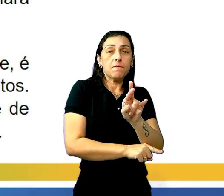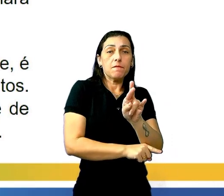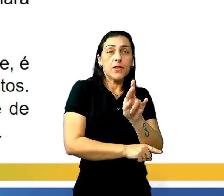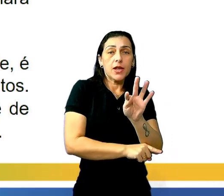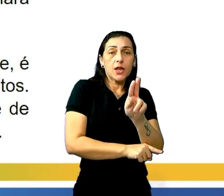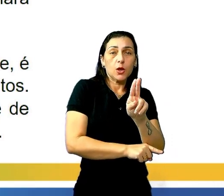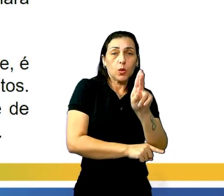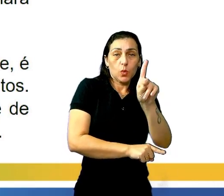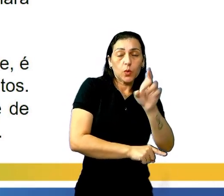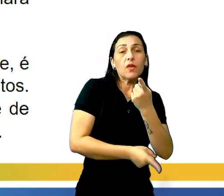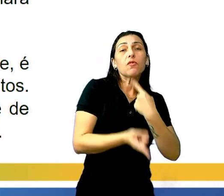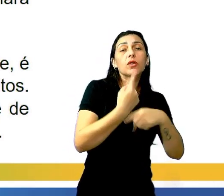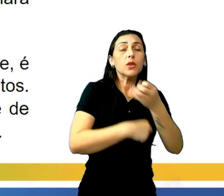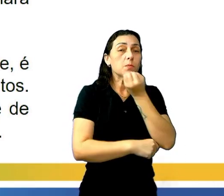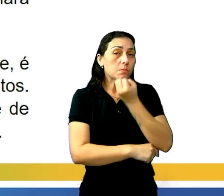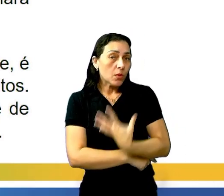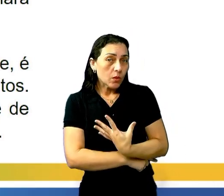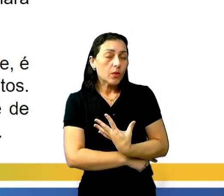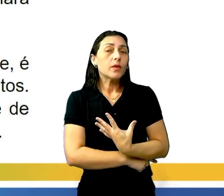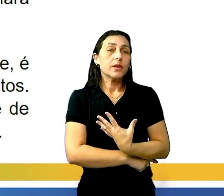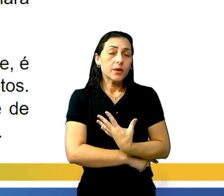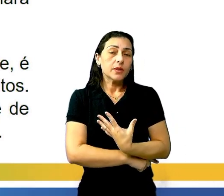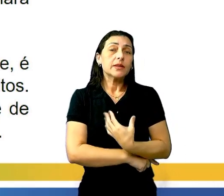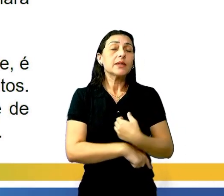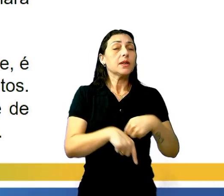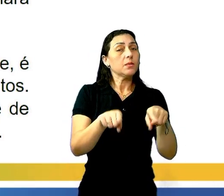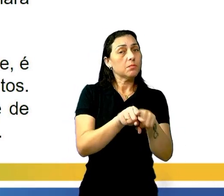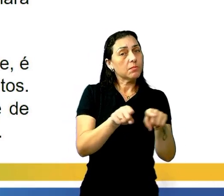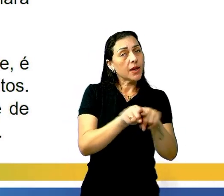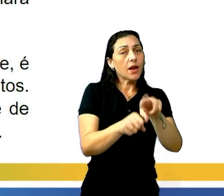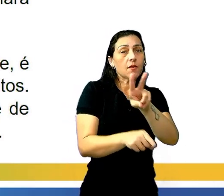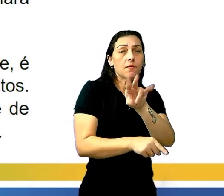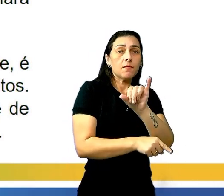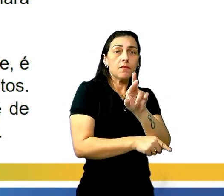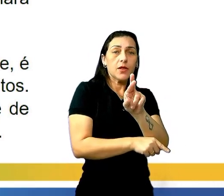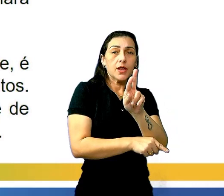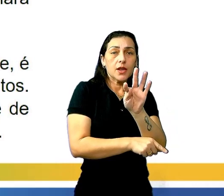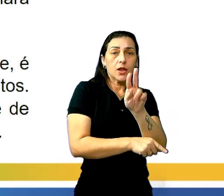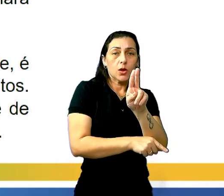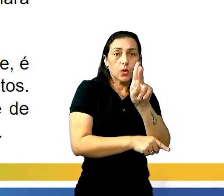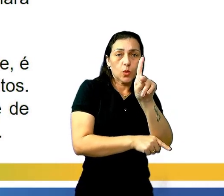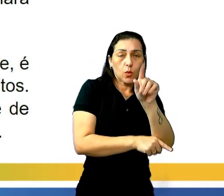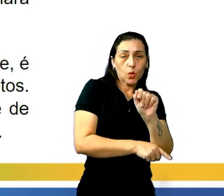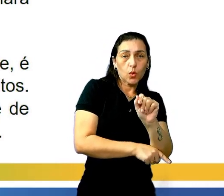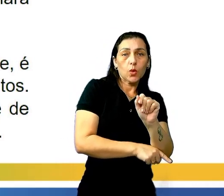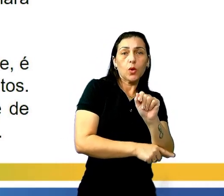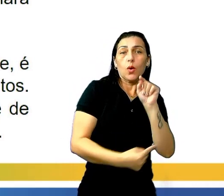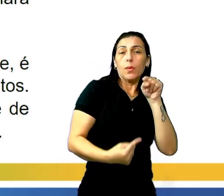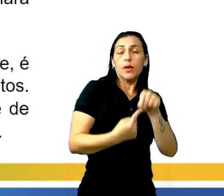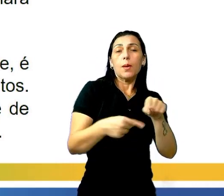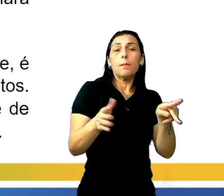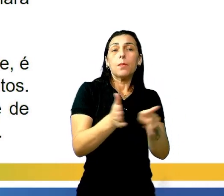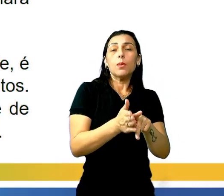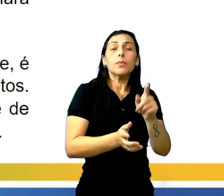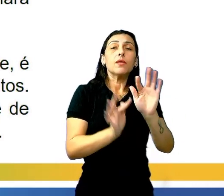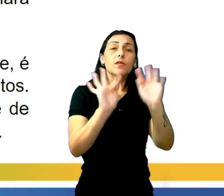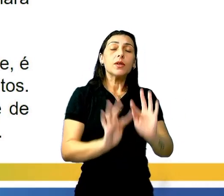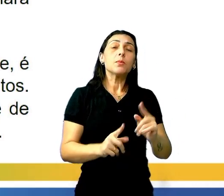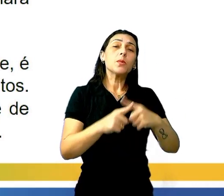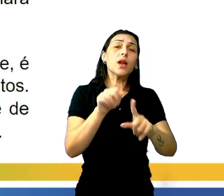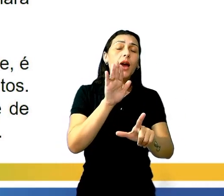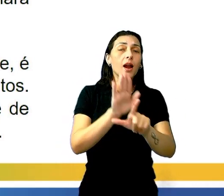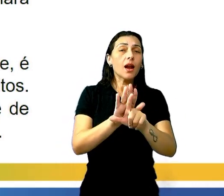Então, por que, segundo Kant, o conceito de felicidade não poderia ser tomado como